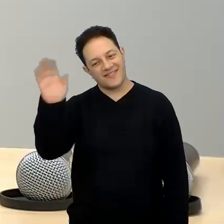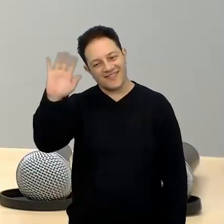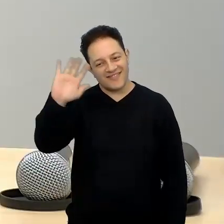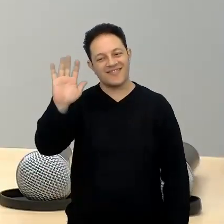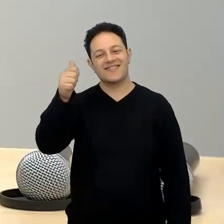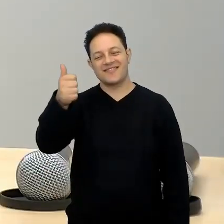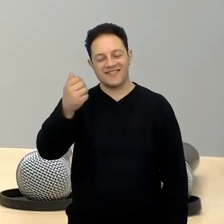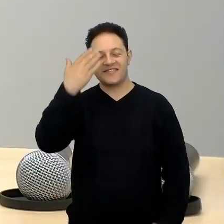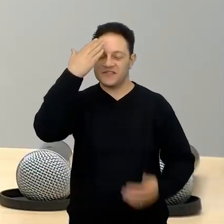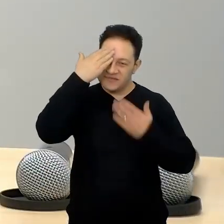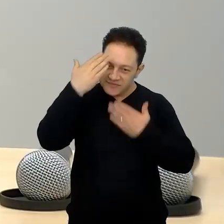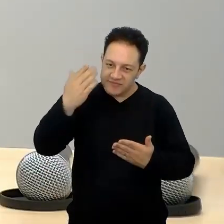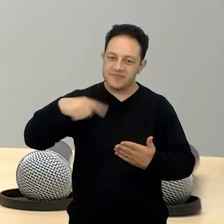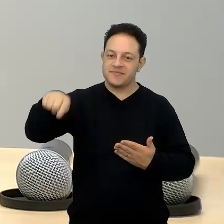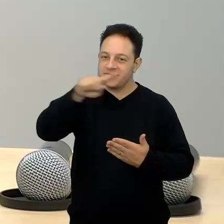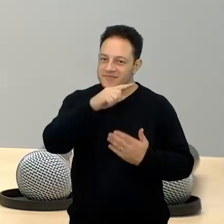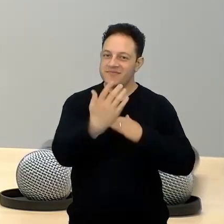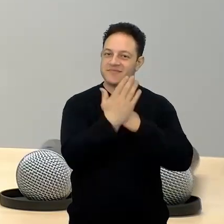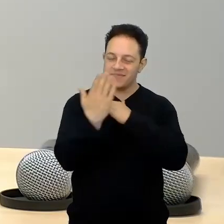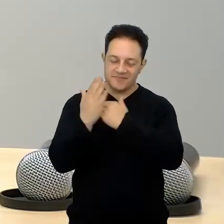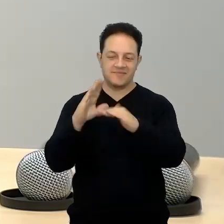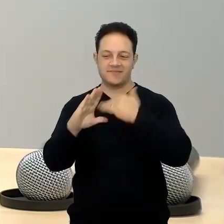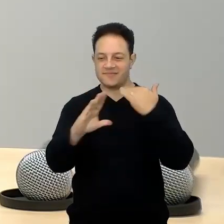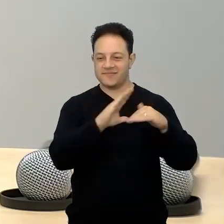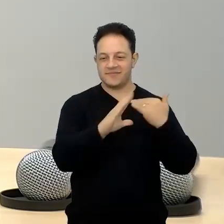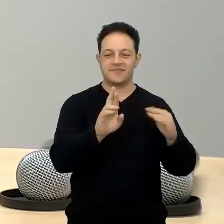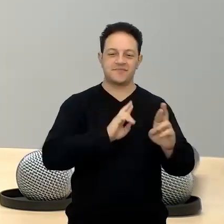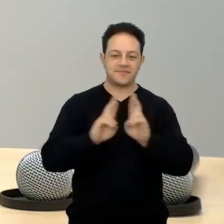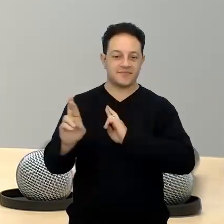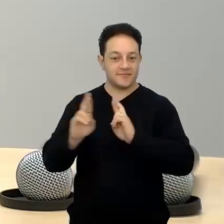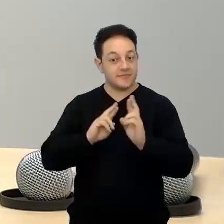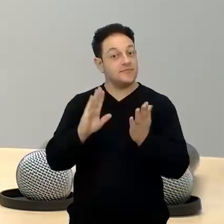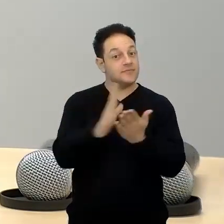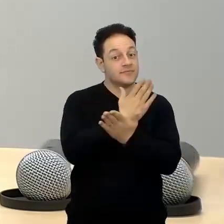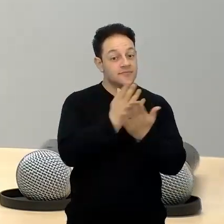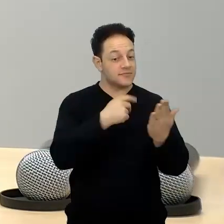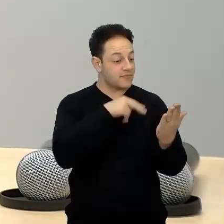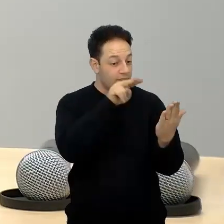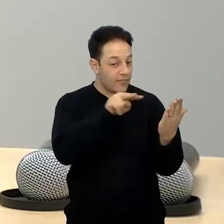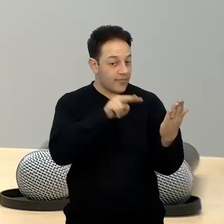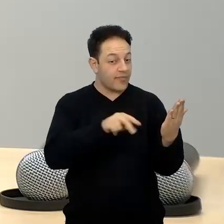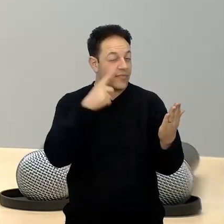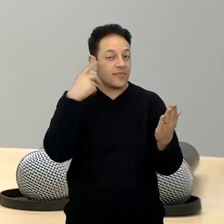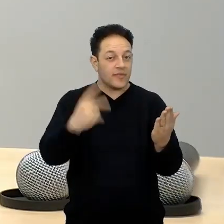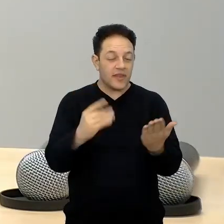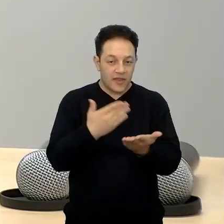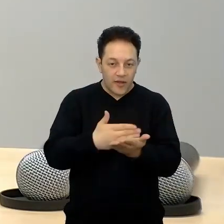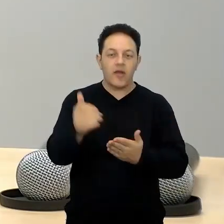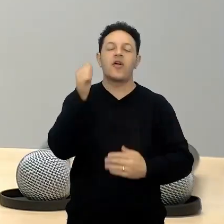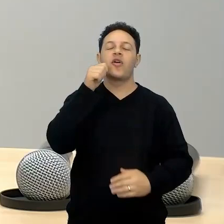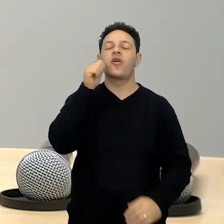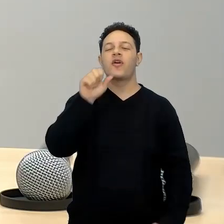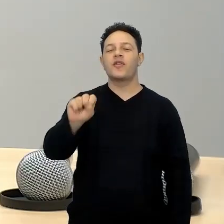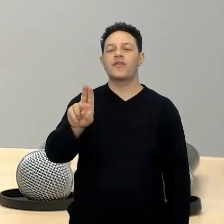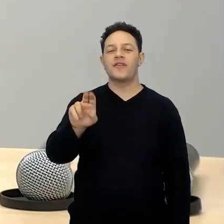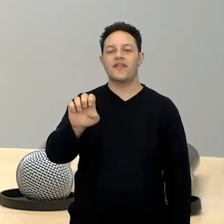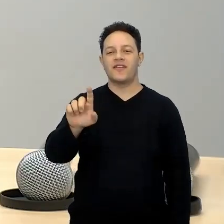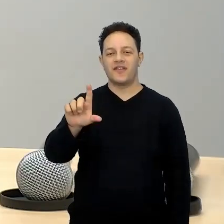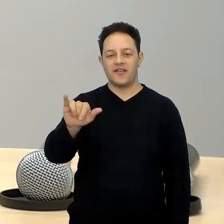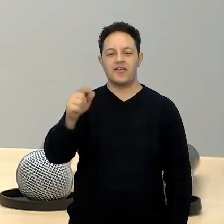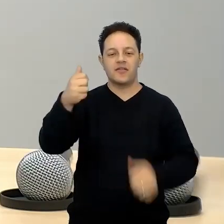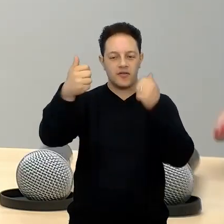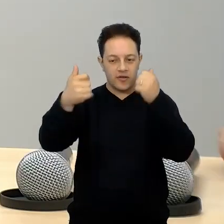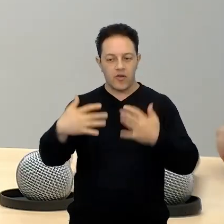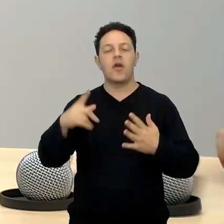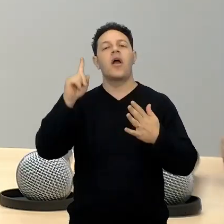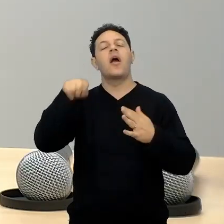Olá, muito obrigada por todas as contribuições. Vou ler algumas aqui para a gente começar, né? A Sueli colocar,